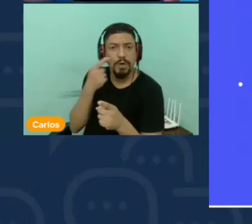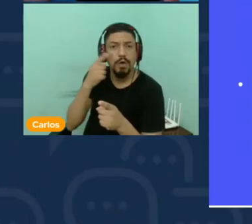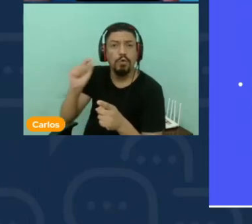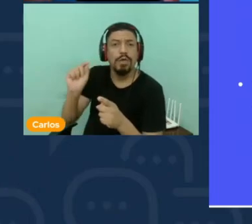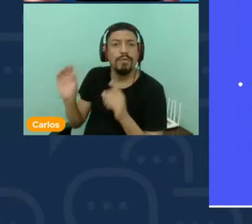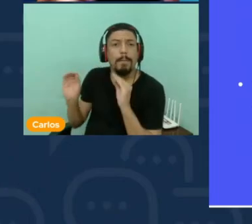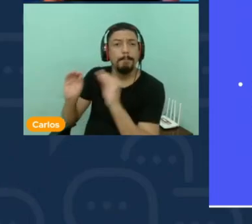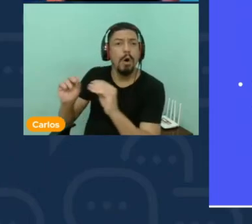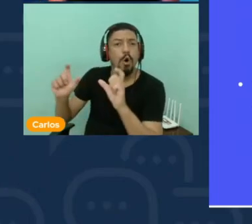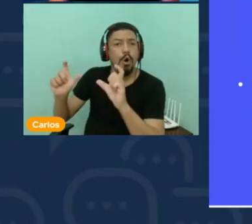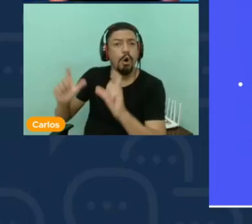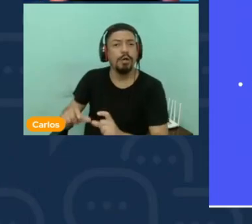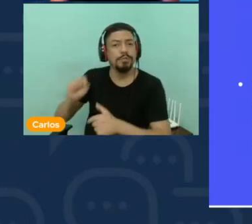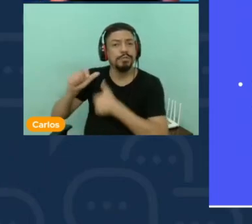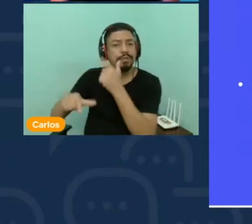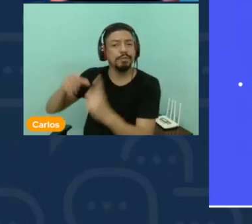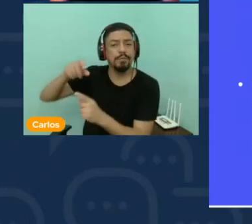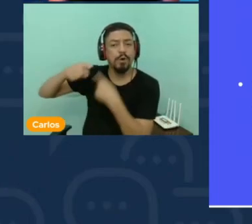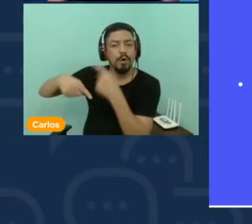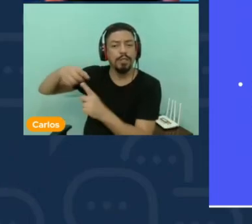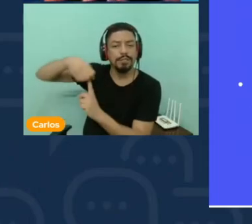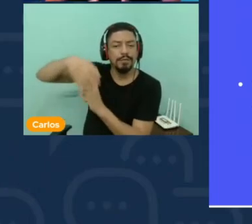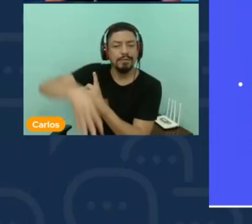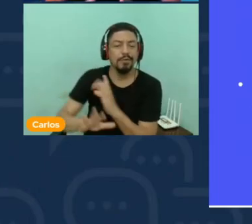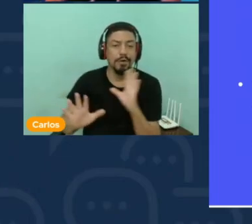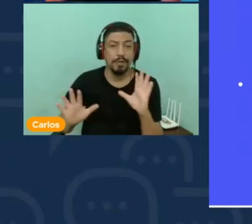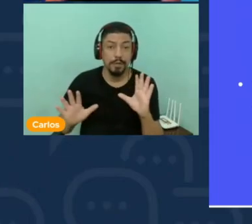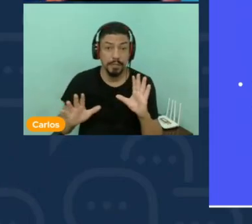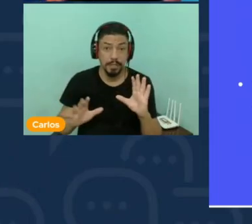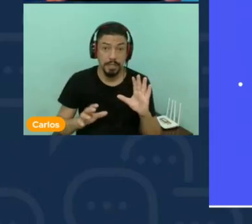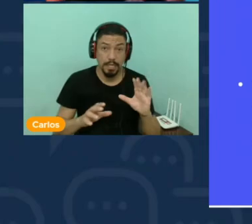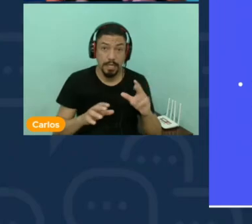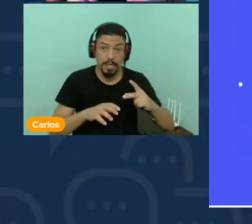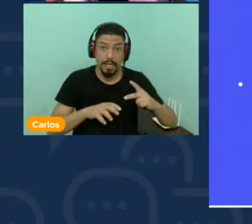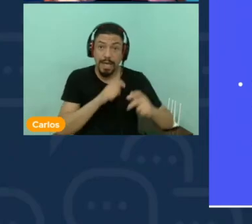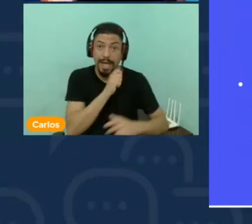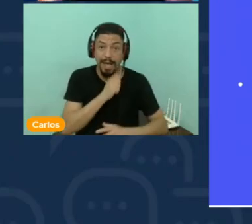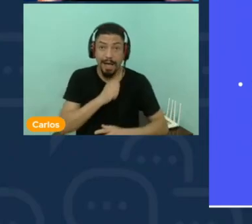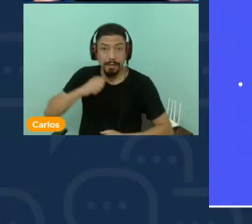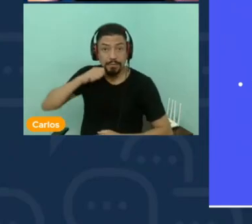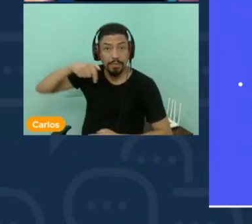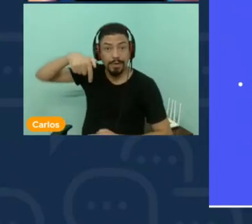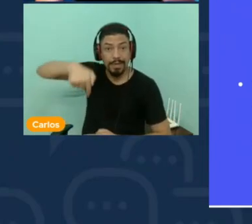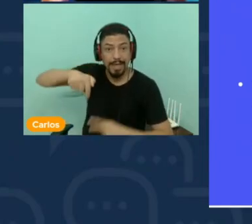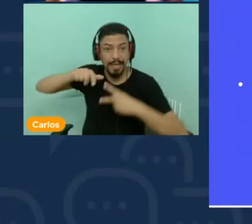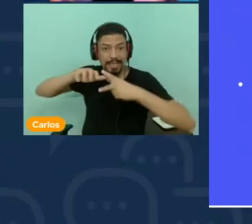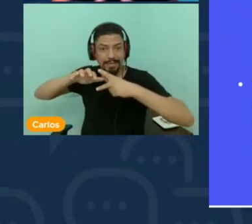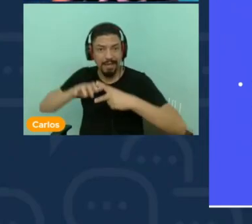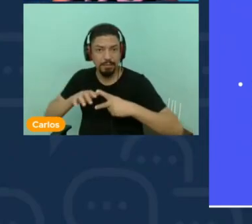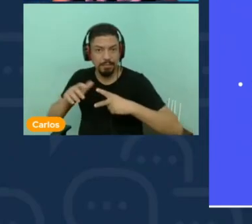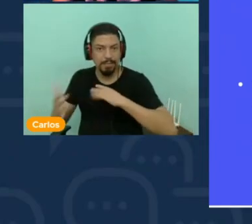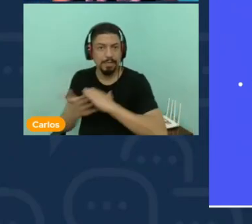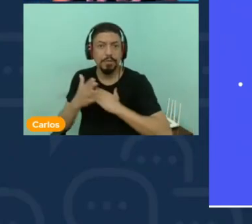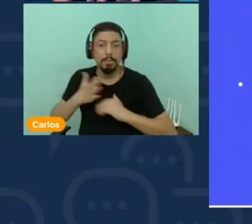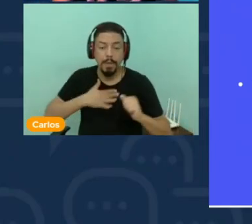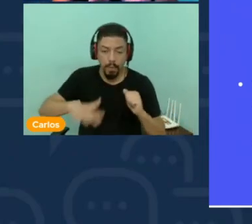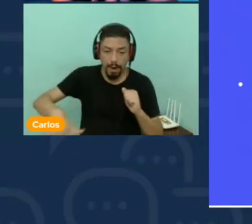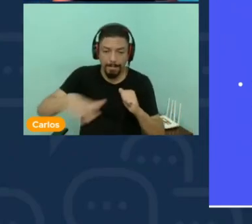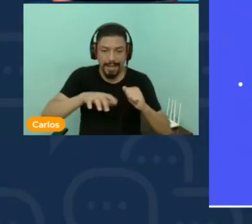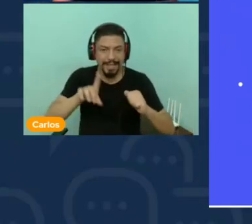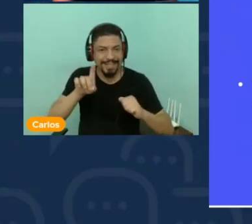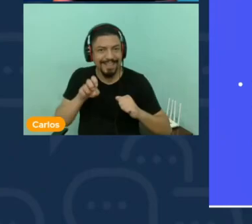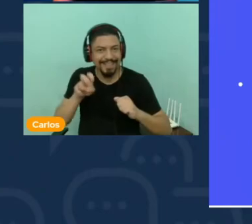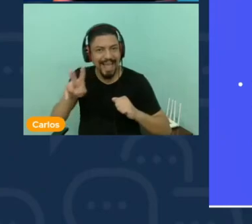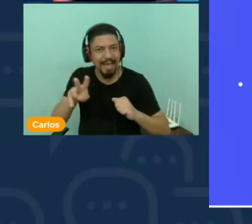código que vai rodar naquele servidor. Com o Amazon Q Developer, ele pode me ajudar no meu ambiente de desenvolvimento, no